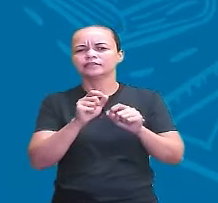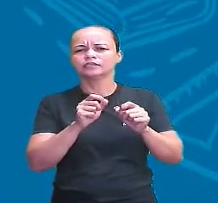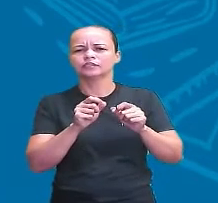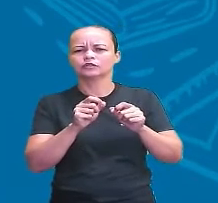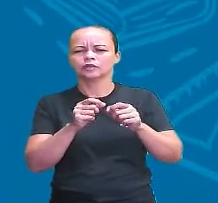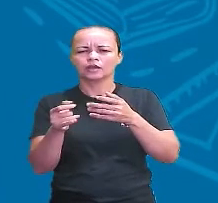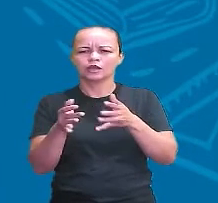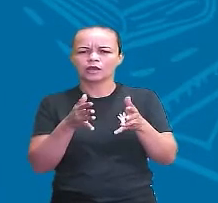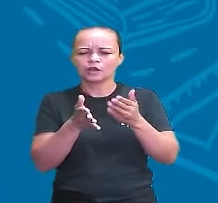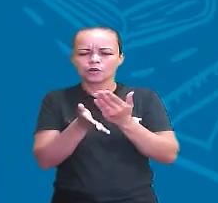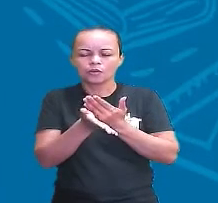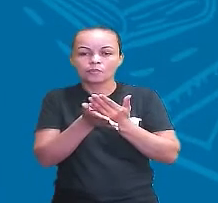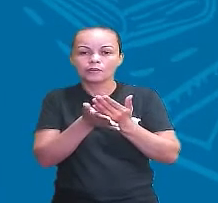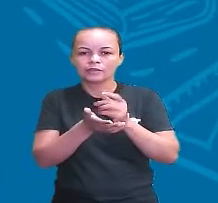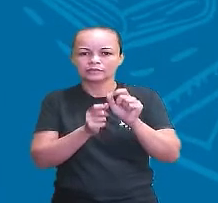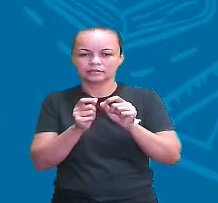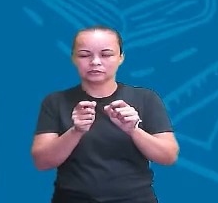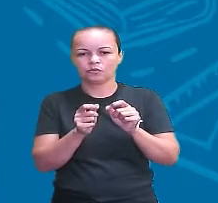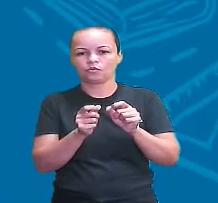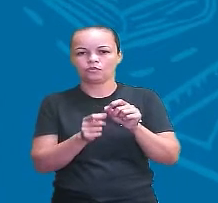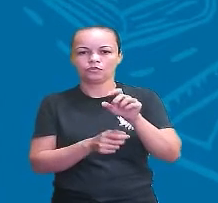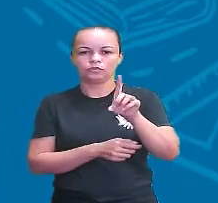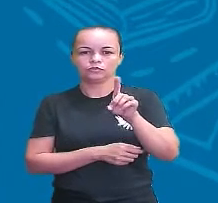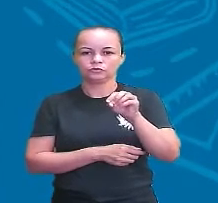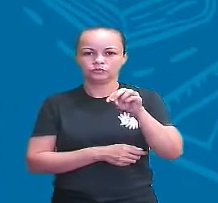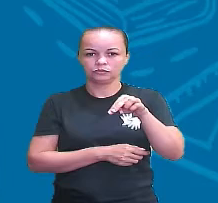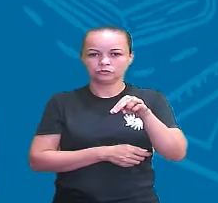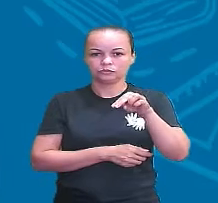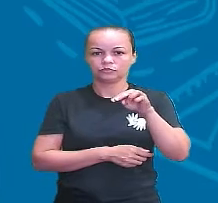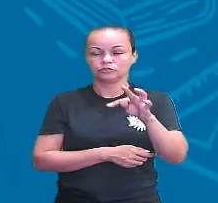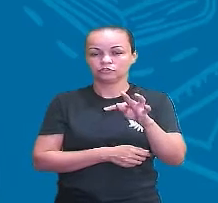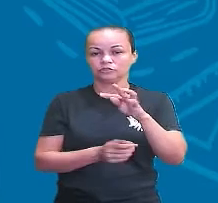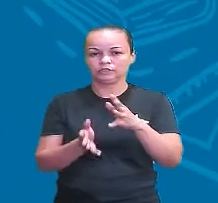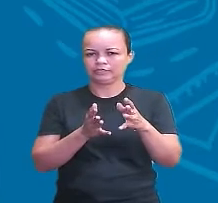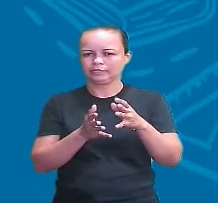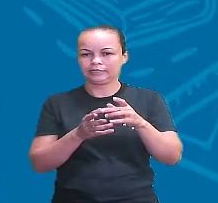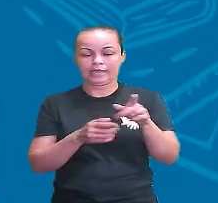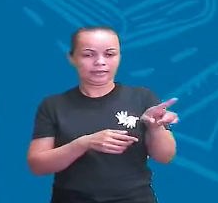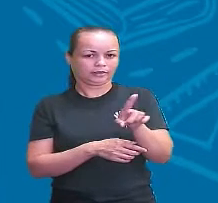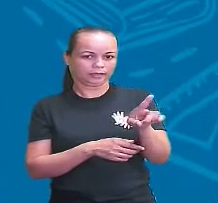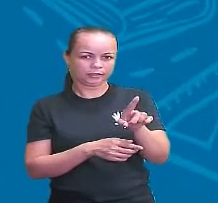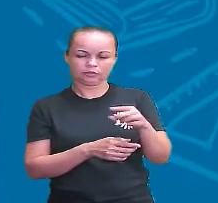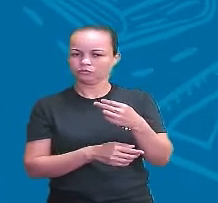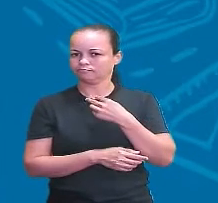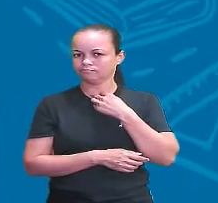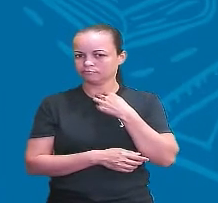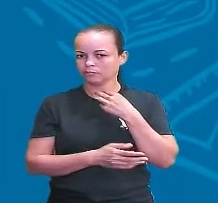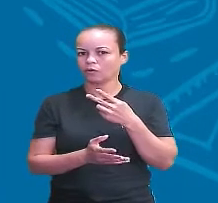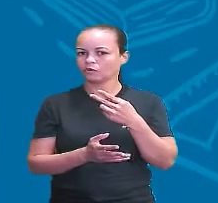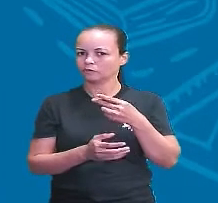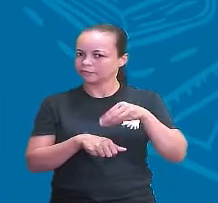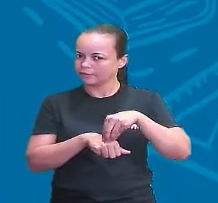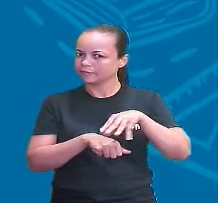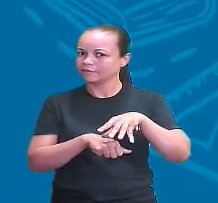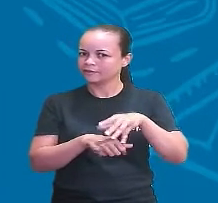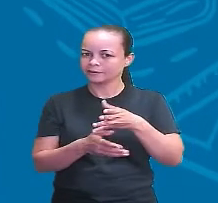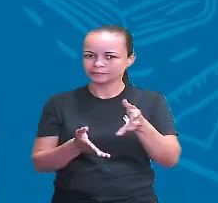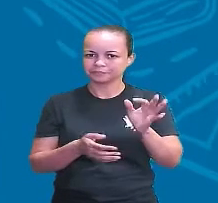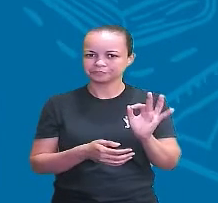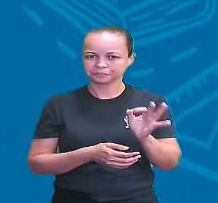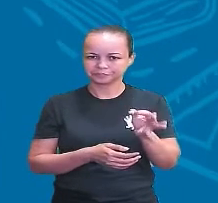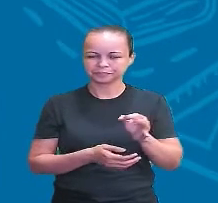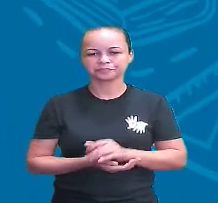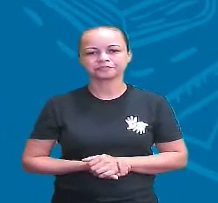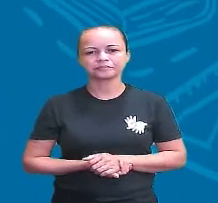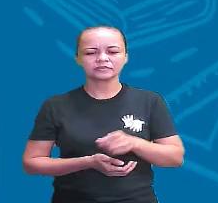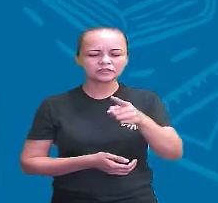frase já inicia com don't, que é negação. Então, eu já não posso ter outra negação aí, já vai a dica. Certo, gente?